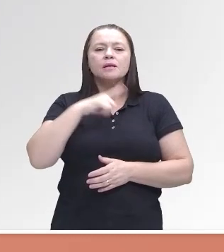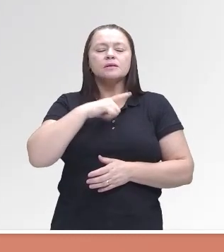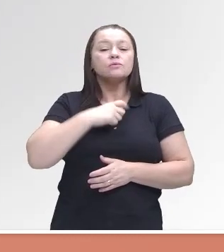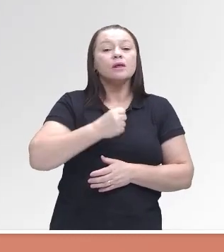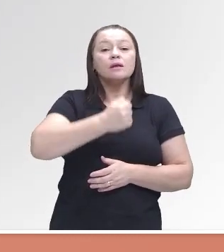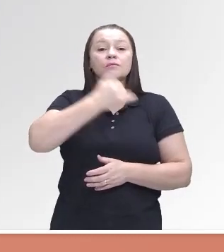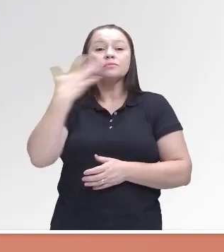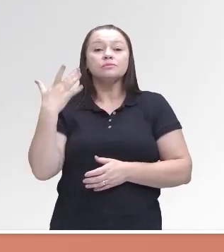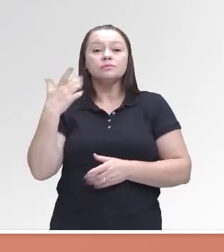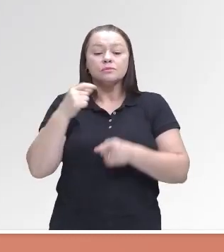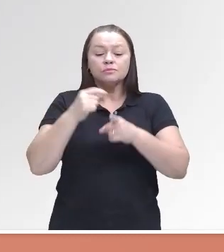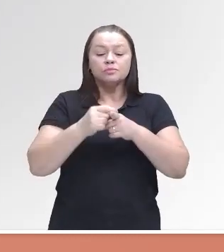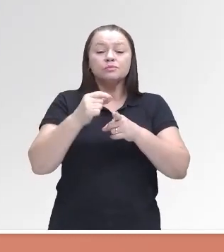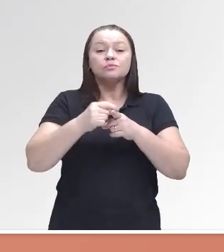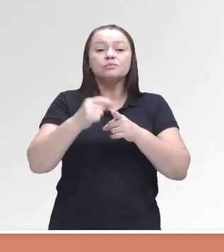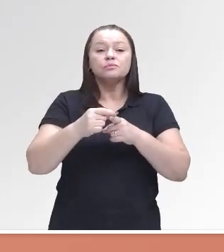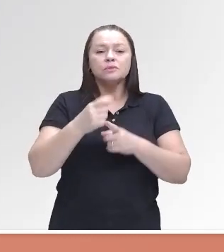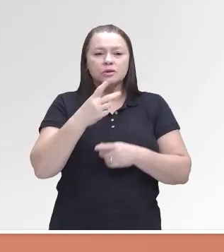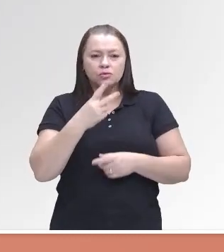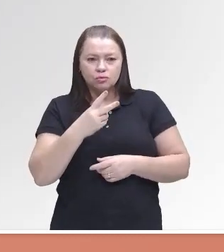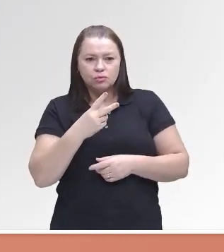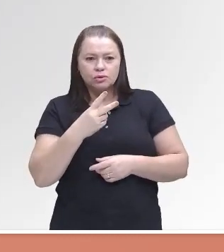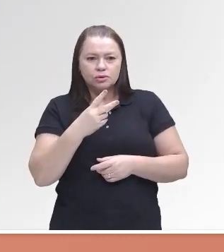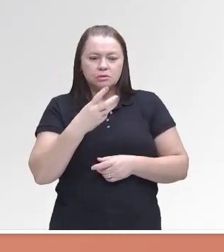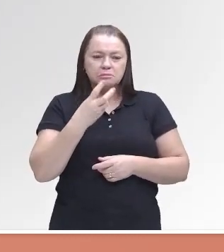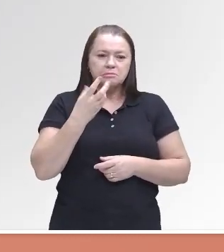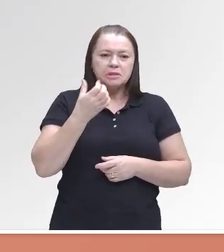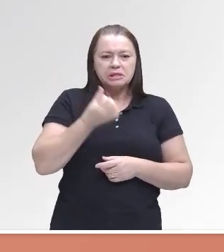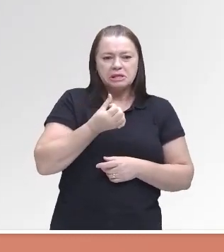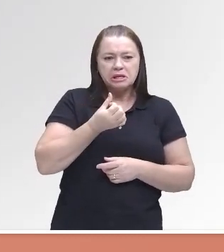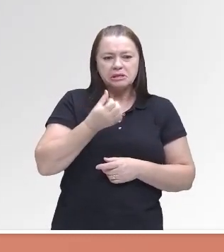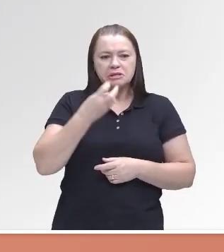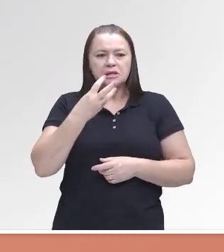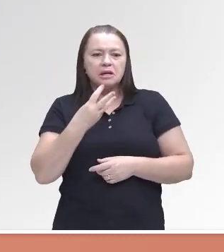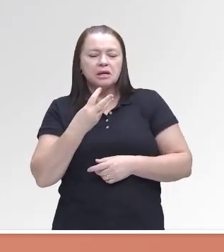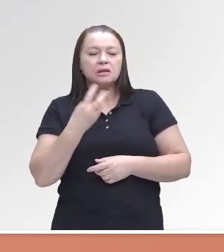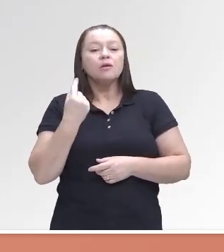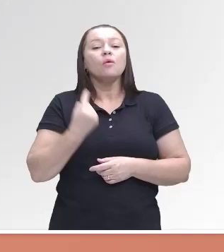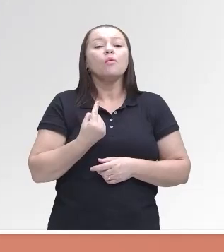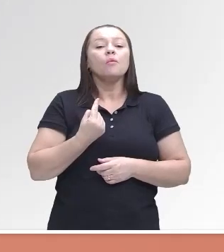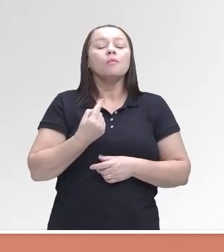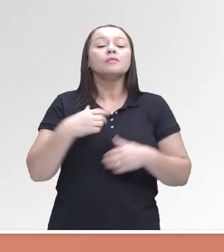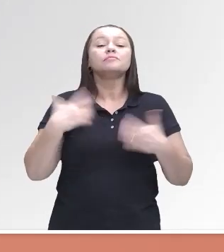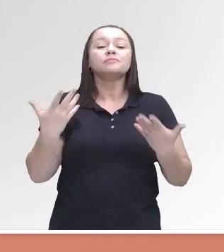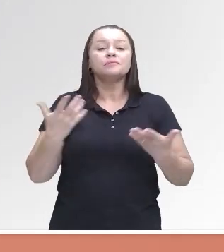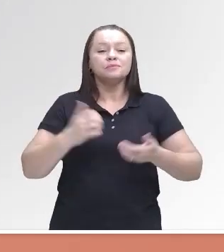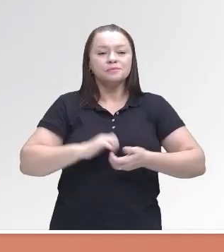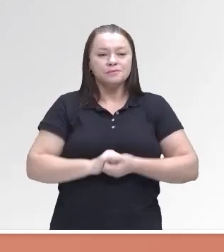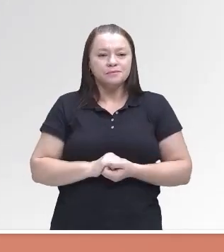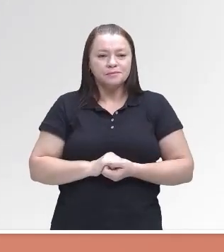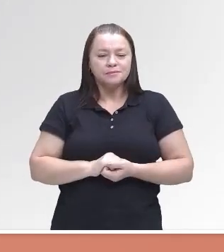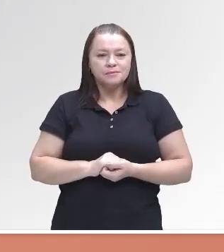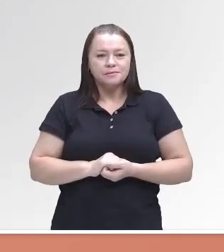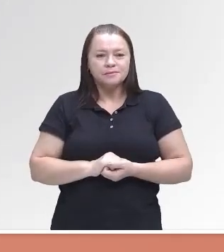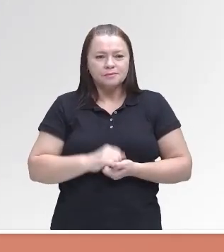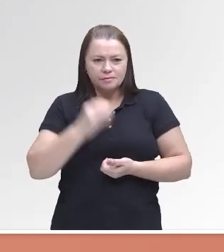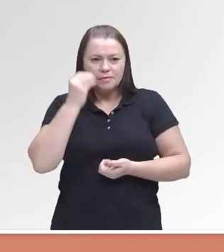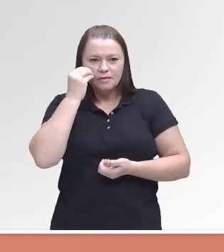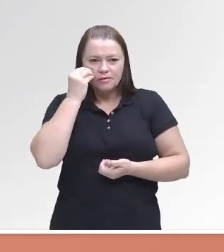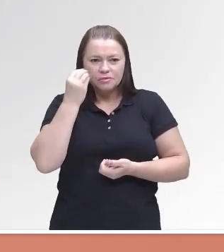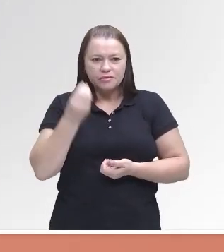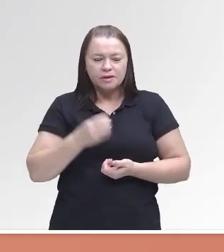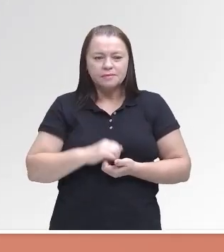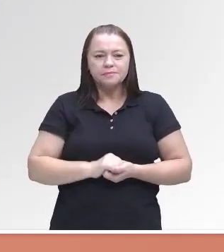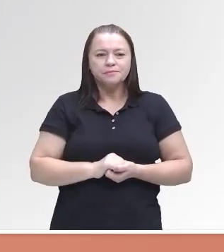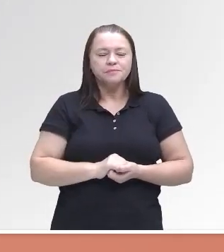sílabas, crianças? 2, 6, 3 ou uma sílaba? Vamos fazer a separação aqui ao lado?